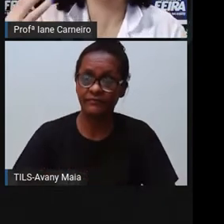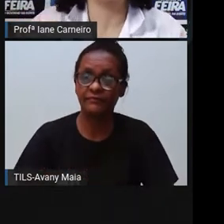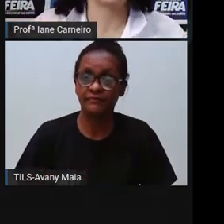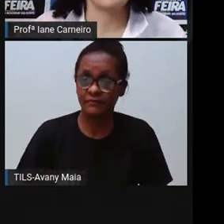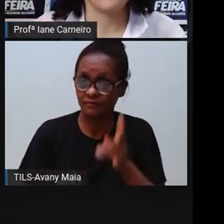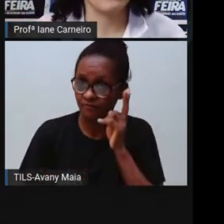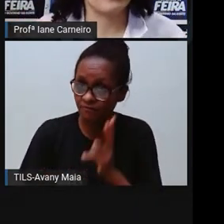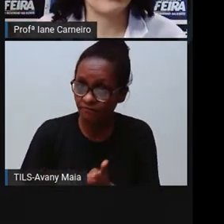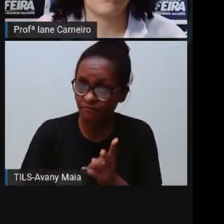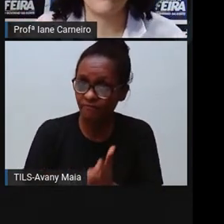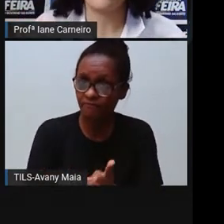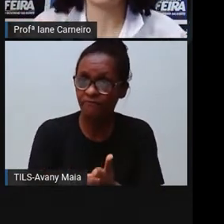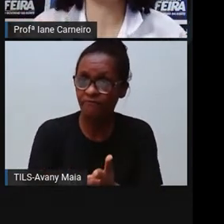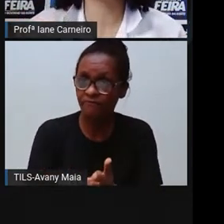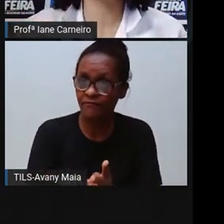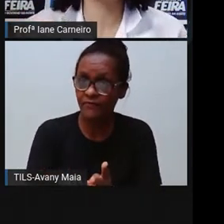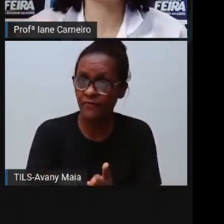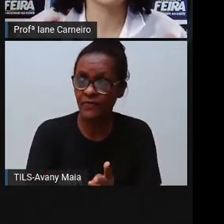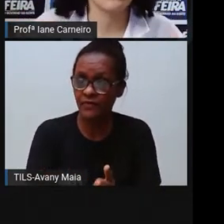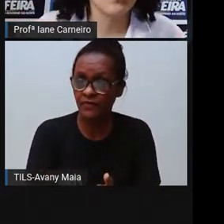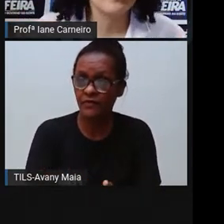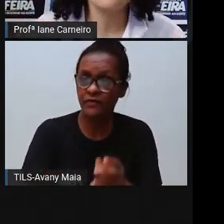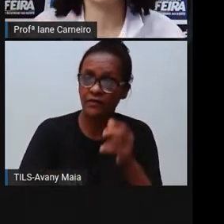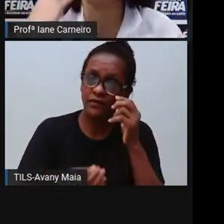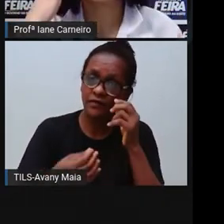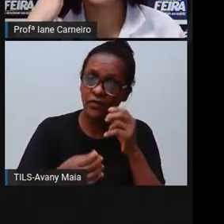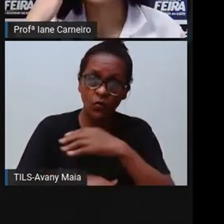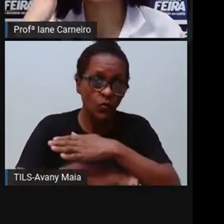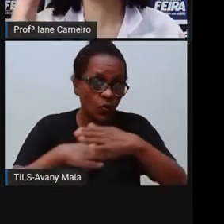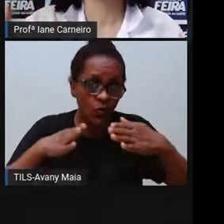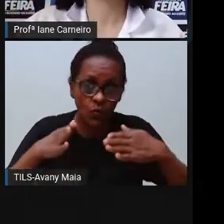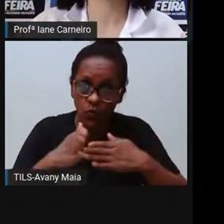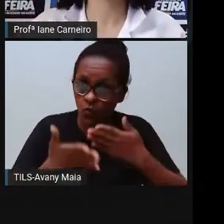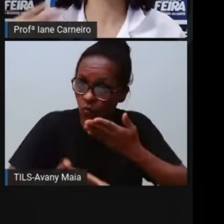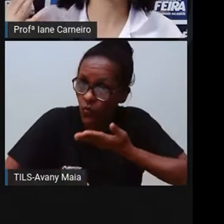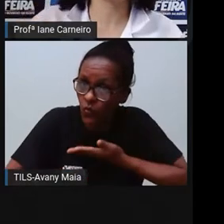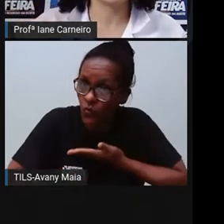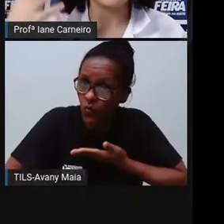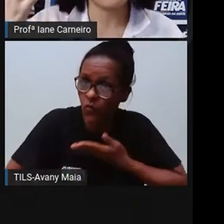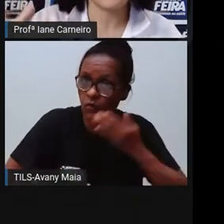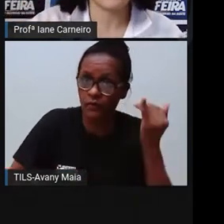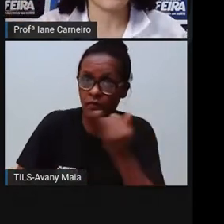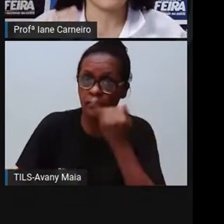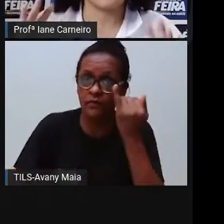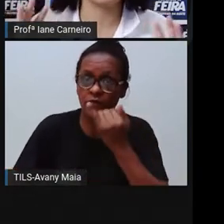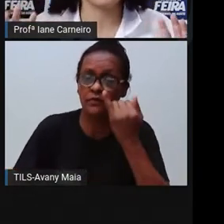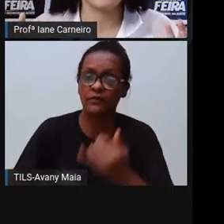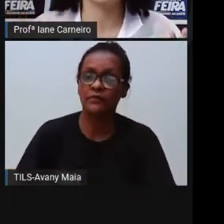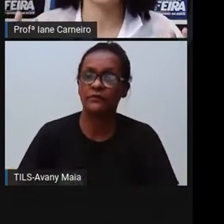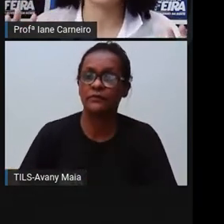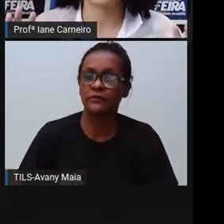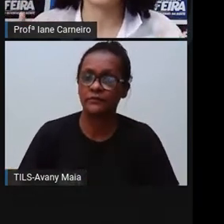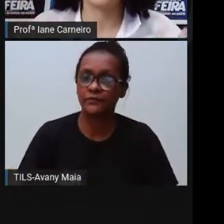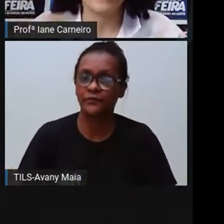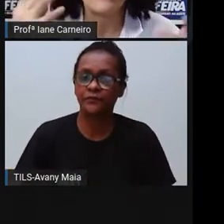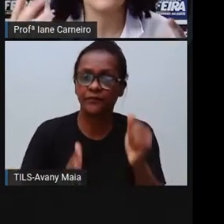né? Da nossa perna, dos nossos órgãos, né? Por isso que a Pró colocou a atividade física ali para